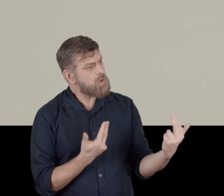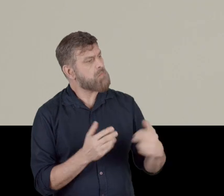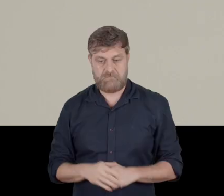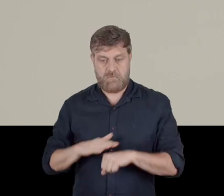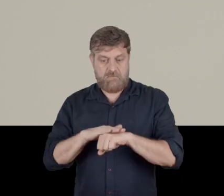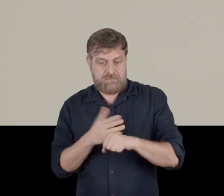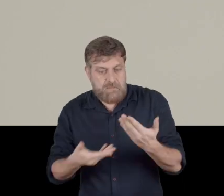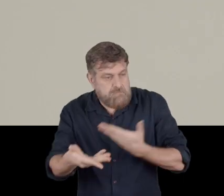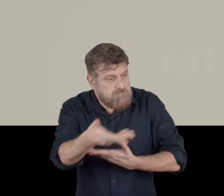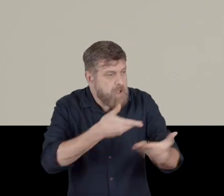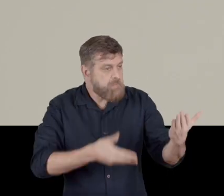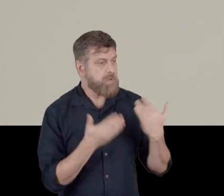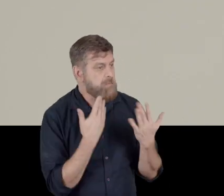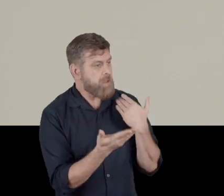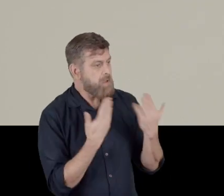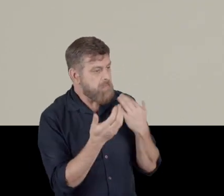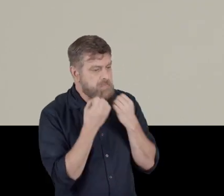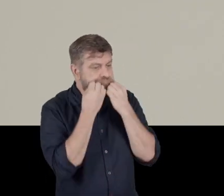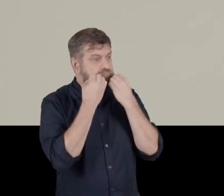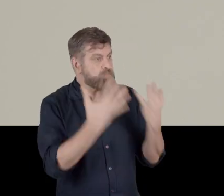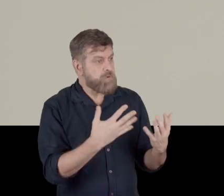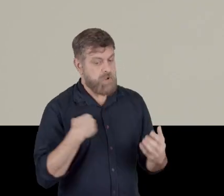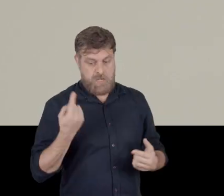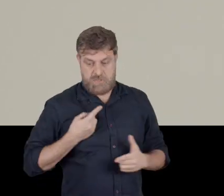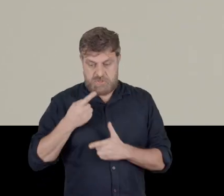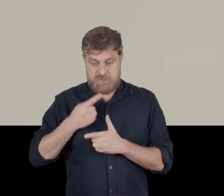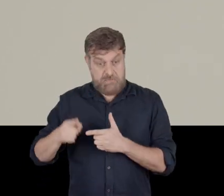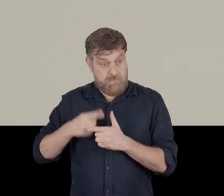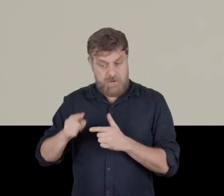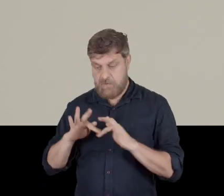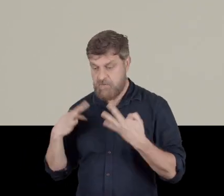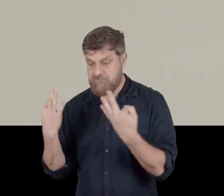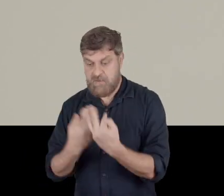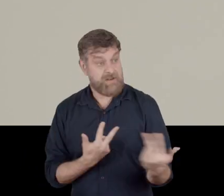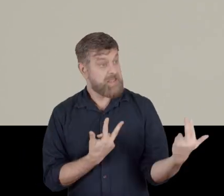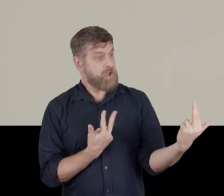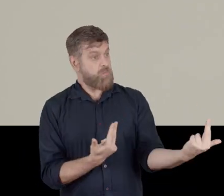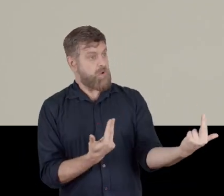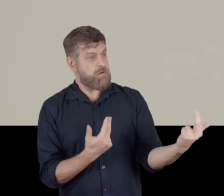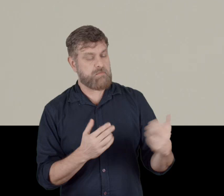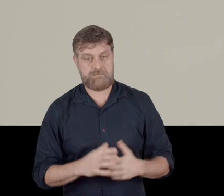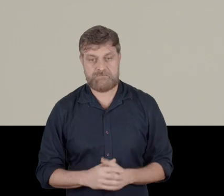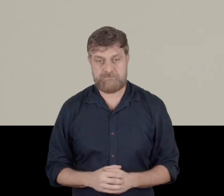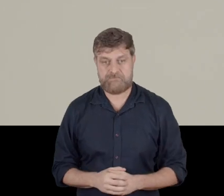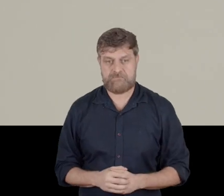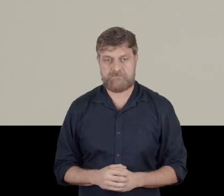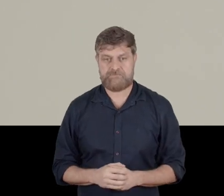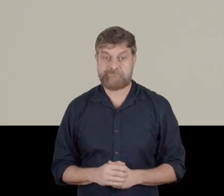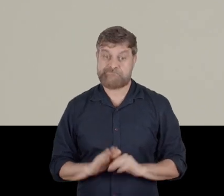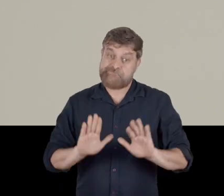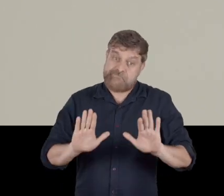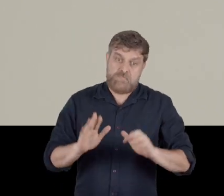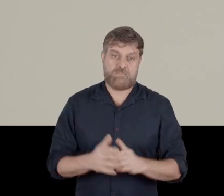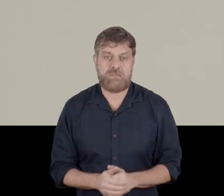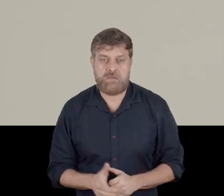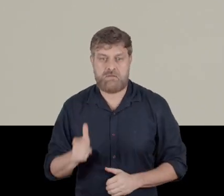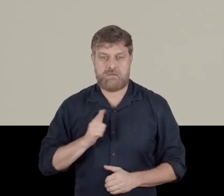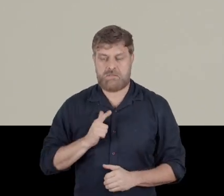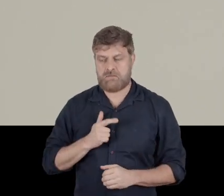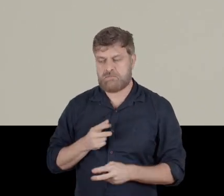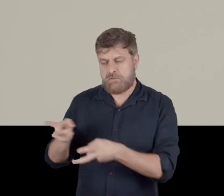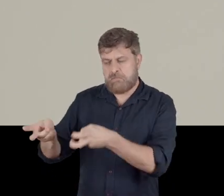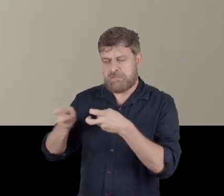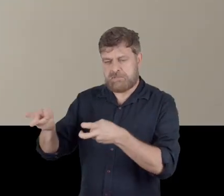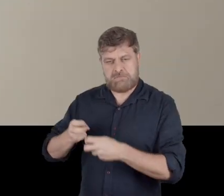E falando com vocês, outros pais, né, a gente percebe que na nossa família o que acontece é igualzinho na sua. Então,